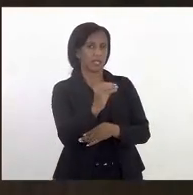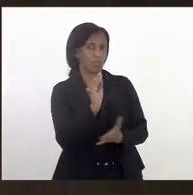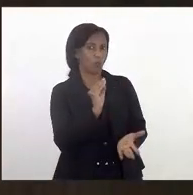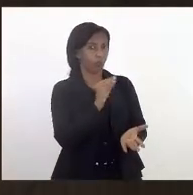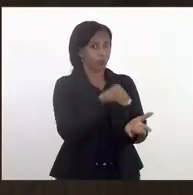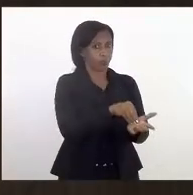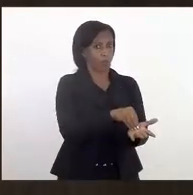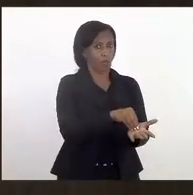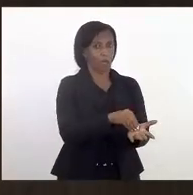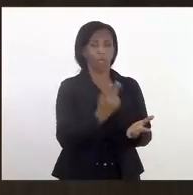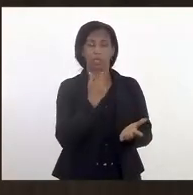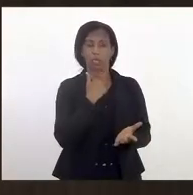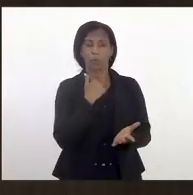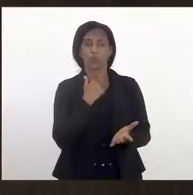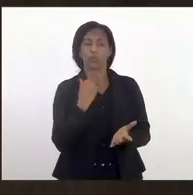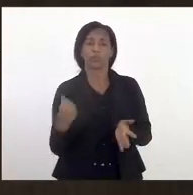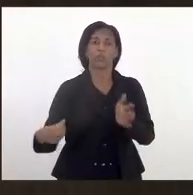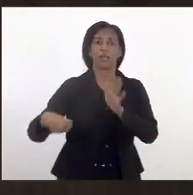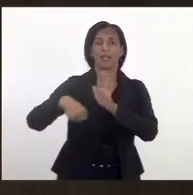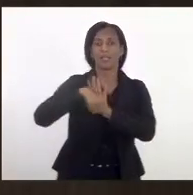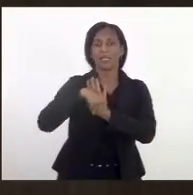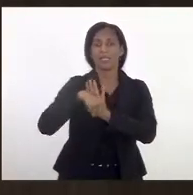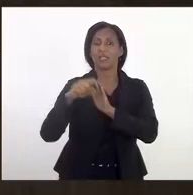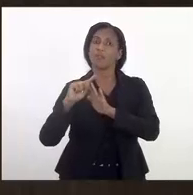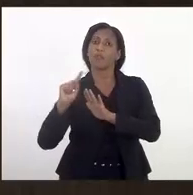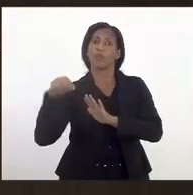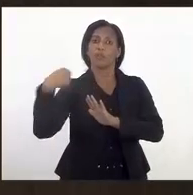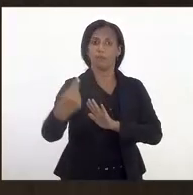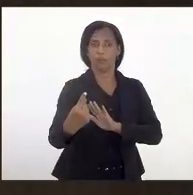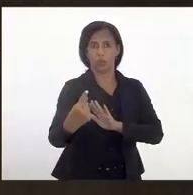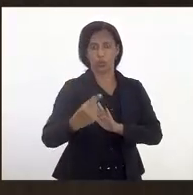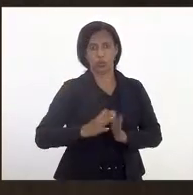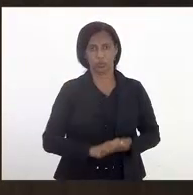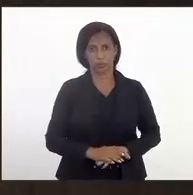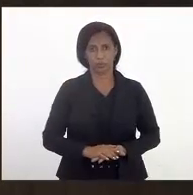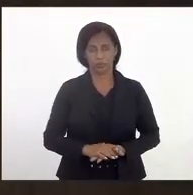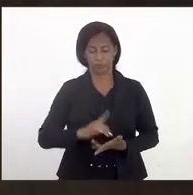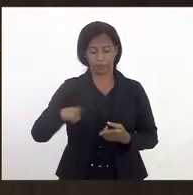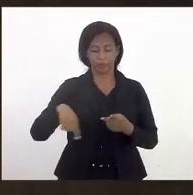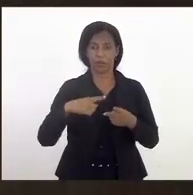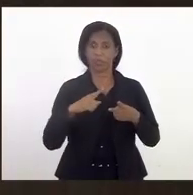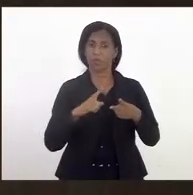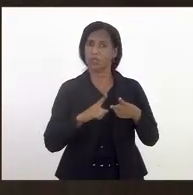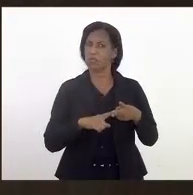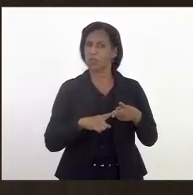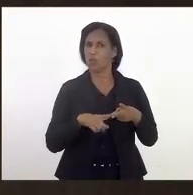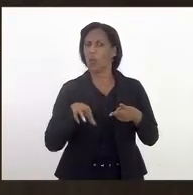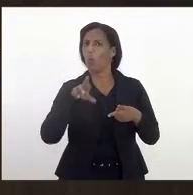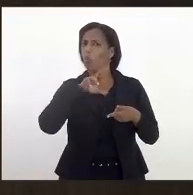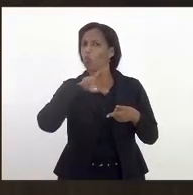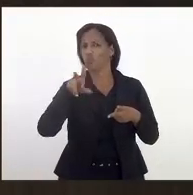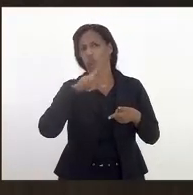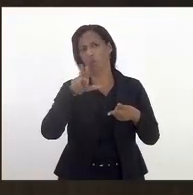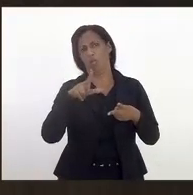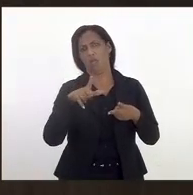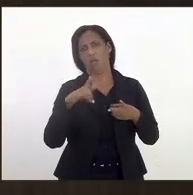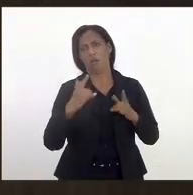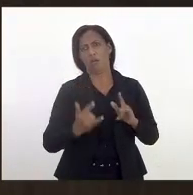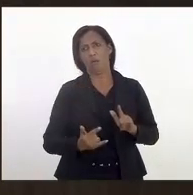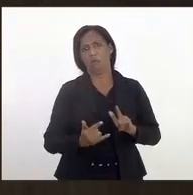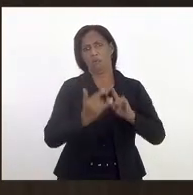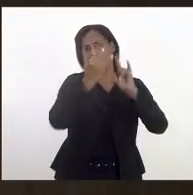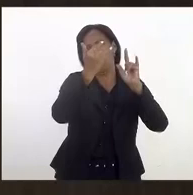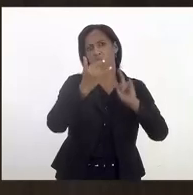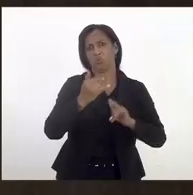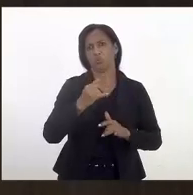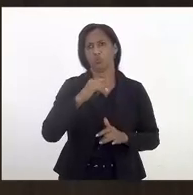colocar a questão da crise que foi posterior e em segundo lugar não é verdade que seja um prédio nababesco é